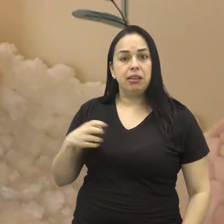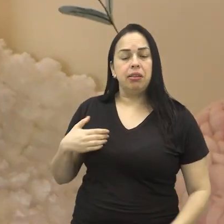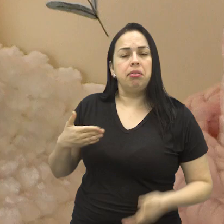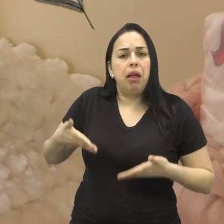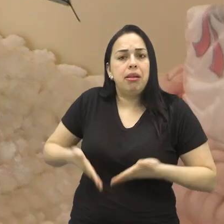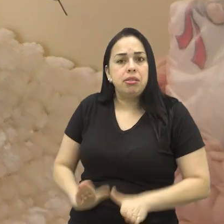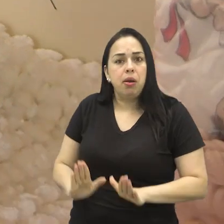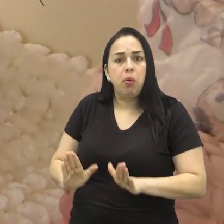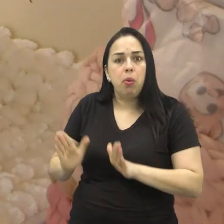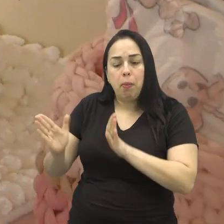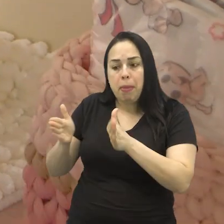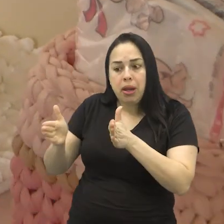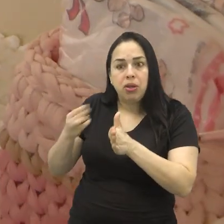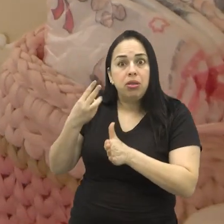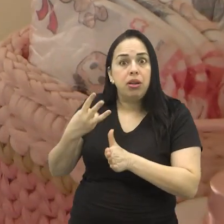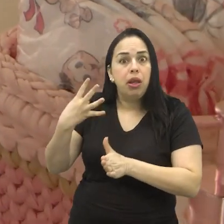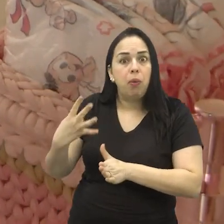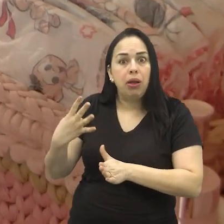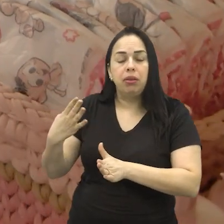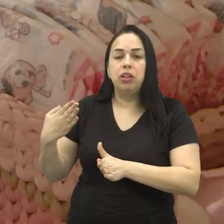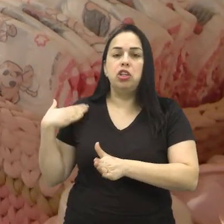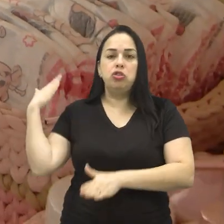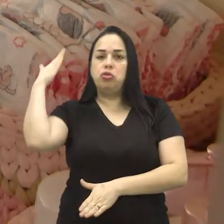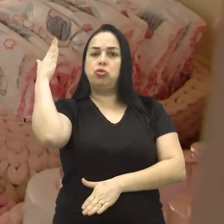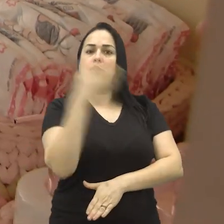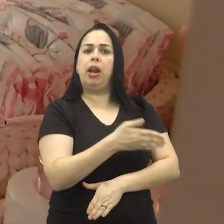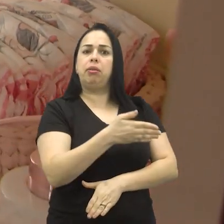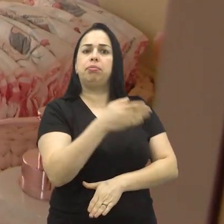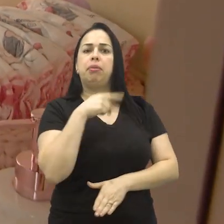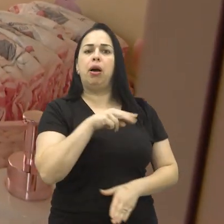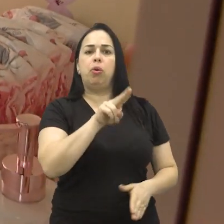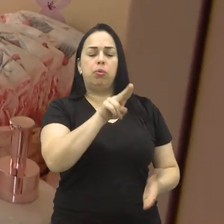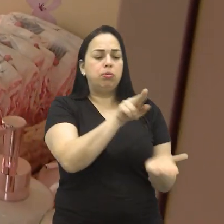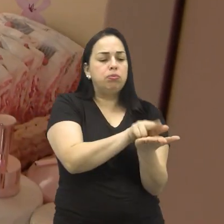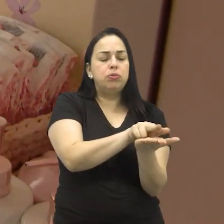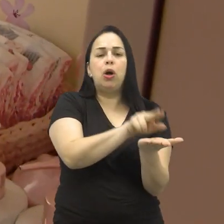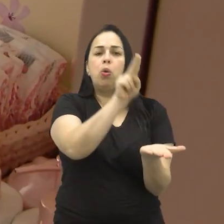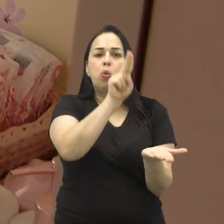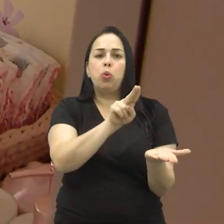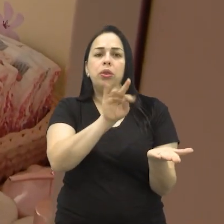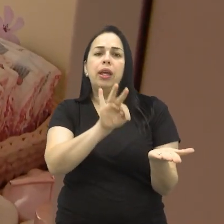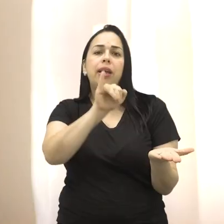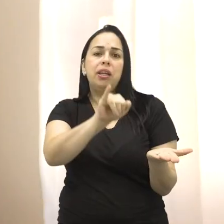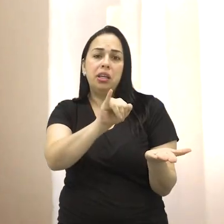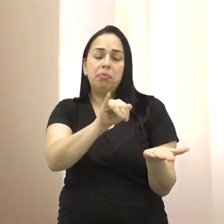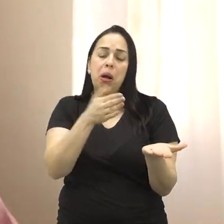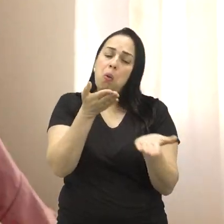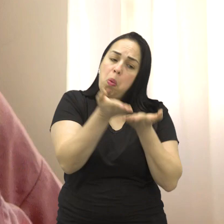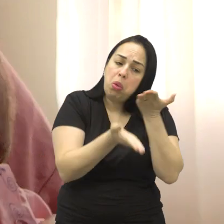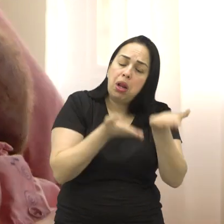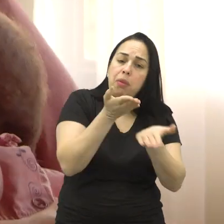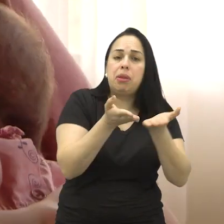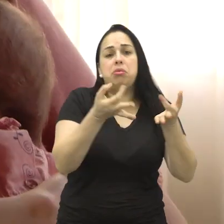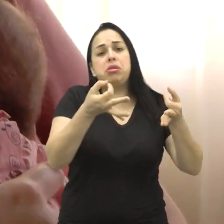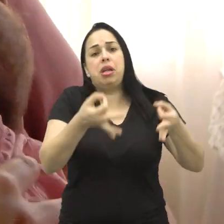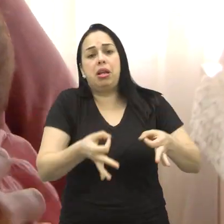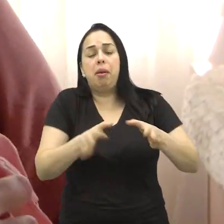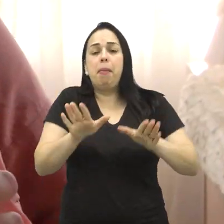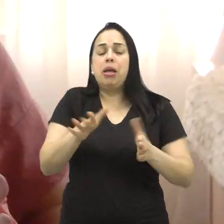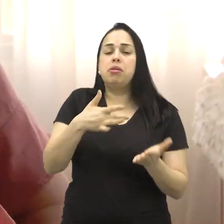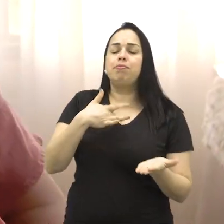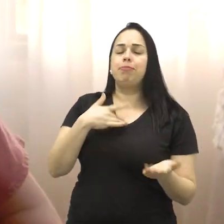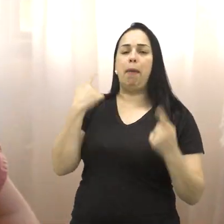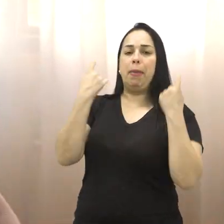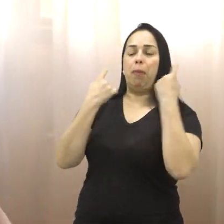Lise nasceu com apenas 34 semanas e foi direto para a UTI neonatal para ter cuidados especiais. A maior preocupação da